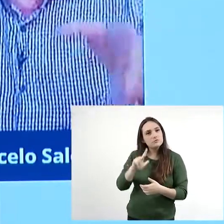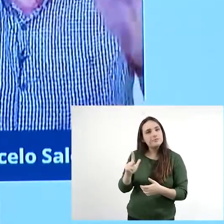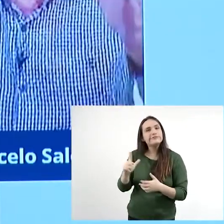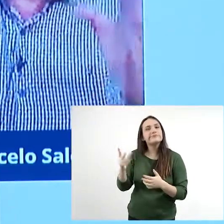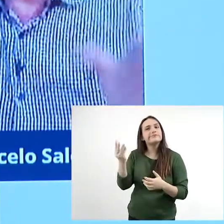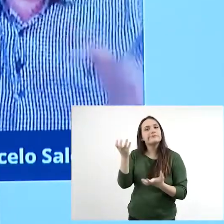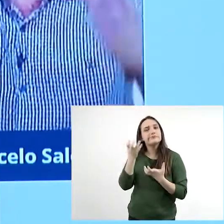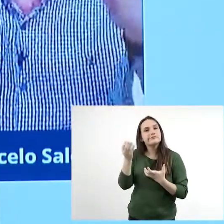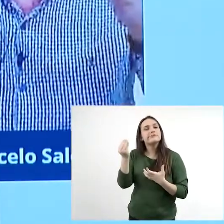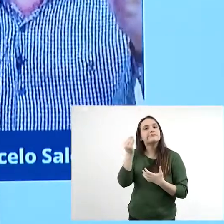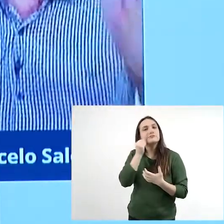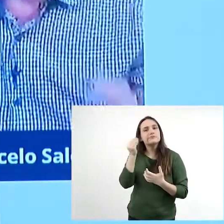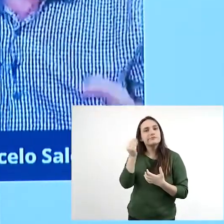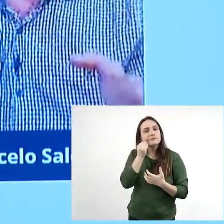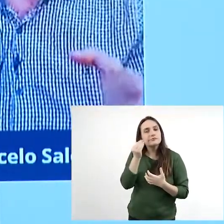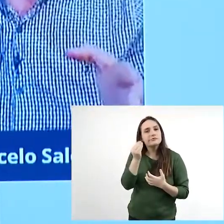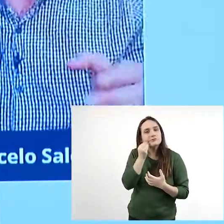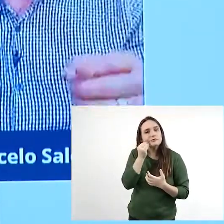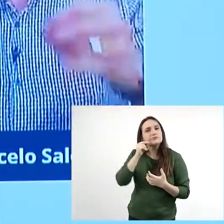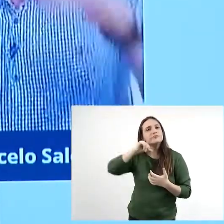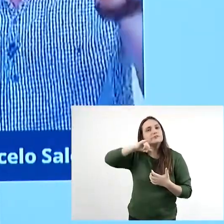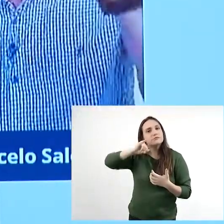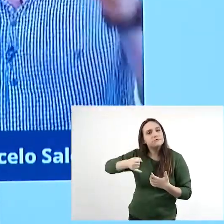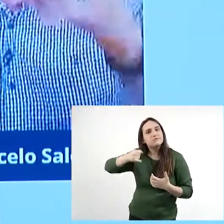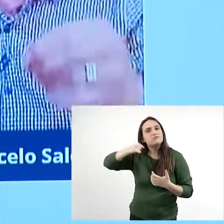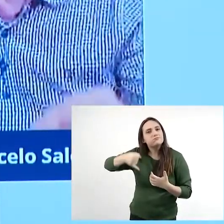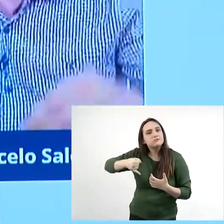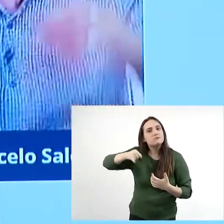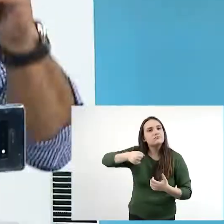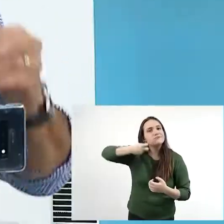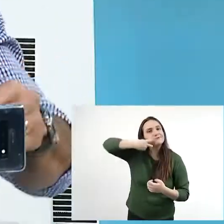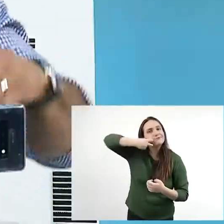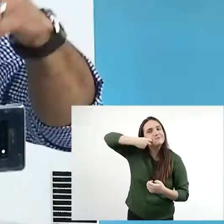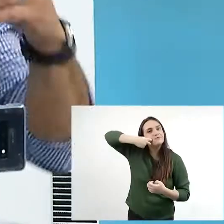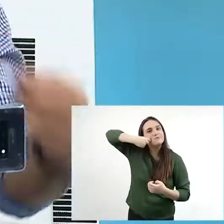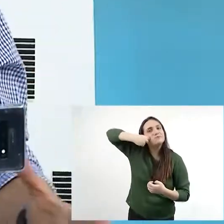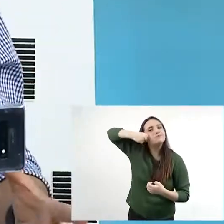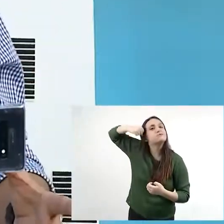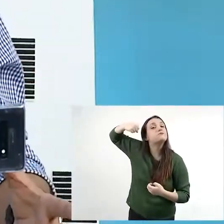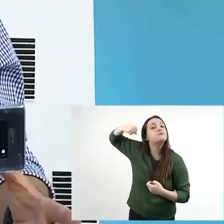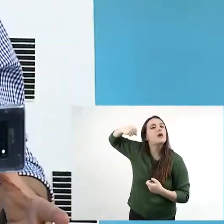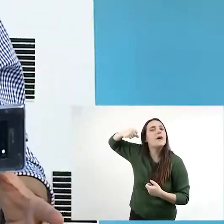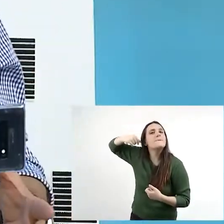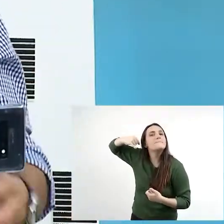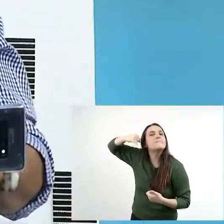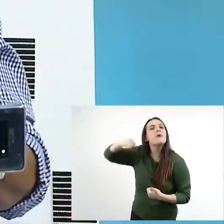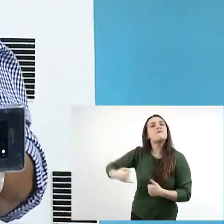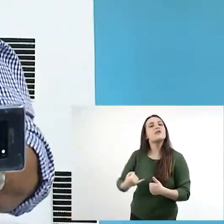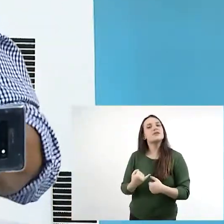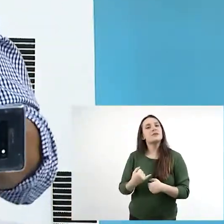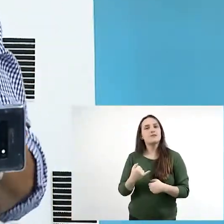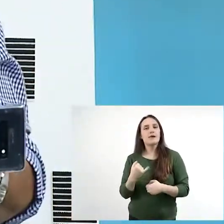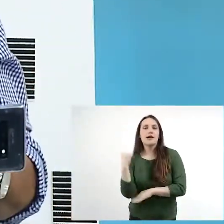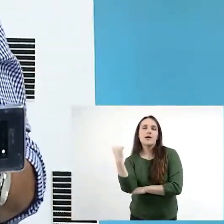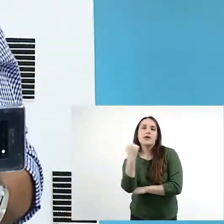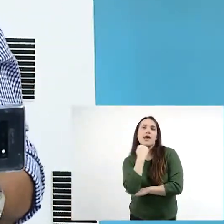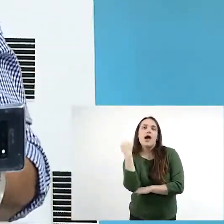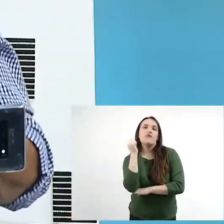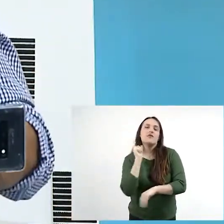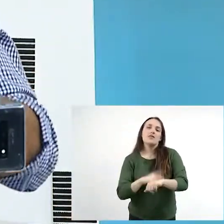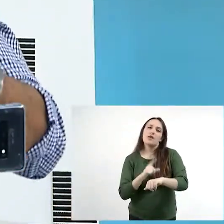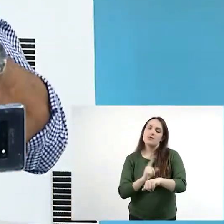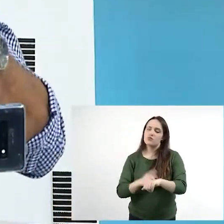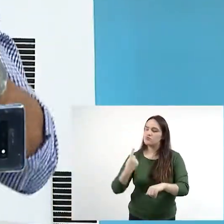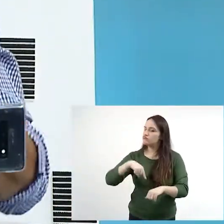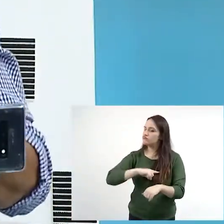em querer locupletar, em enriquecer por conta de uma pandemia. O PROCON não vai permitir,